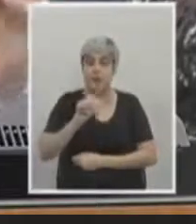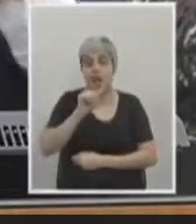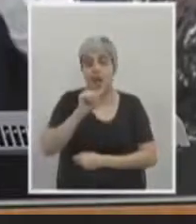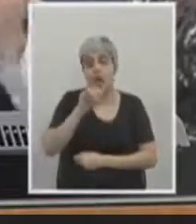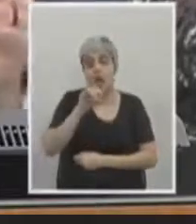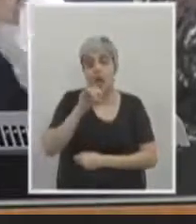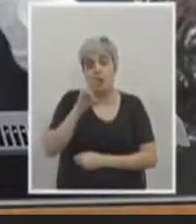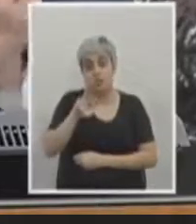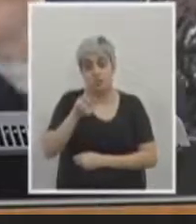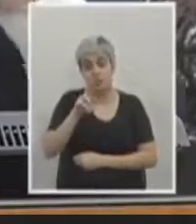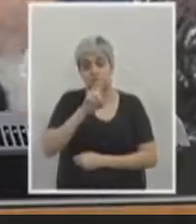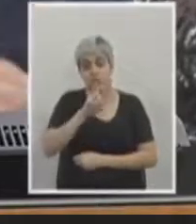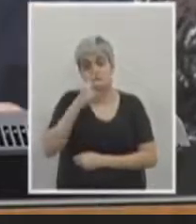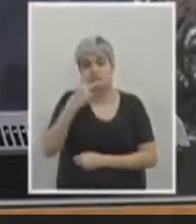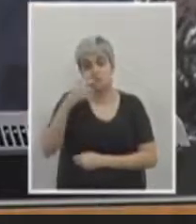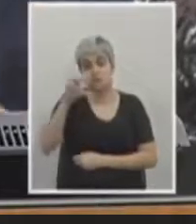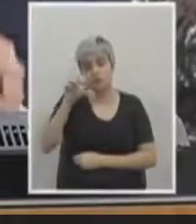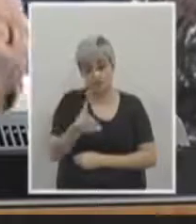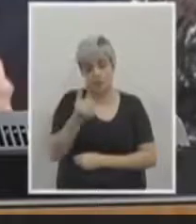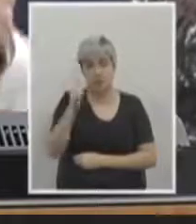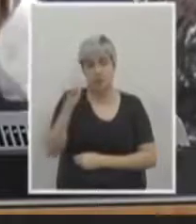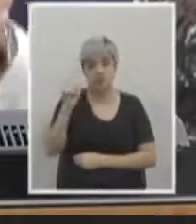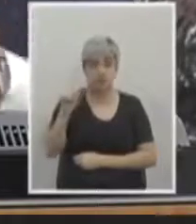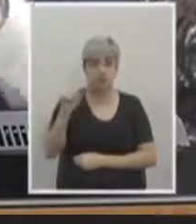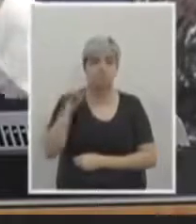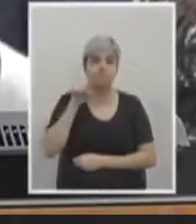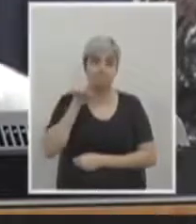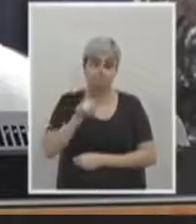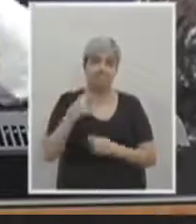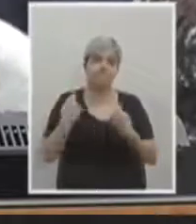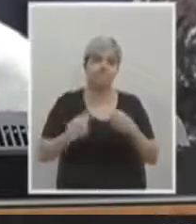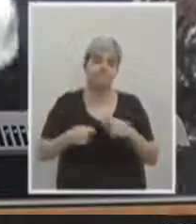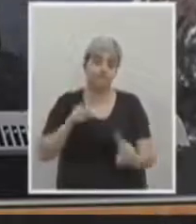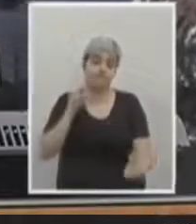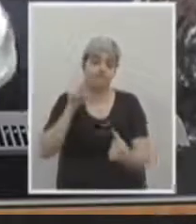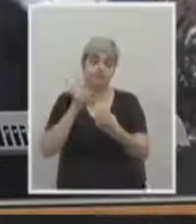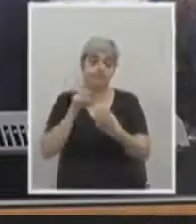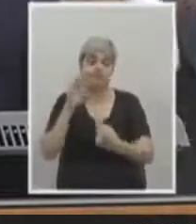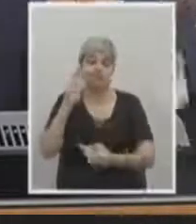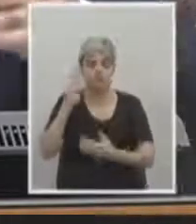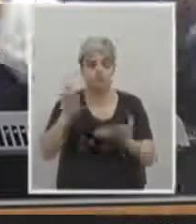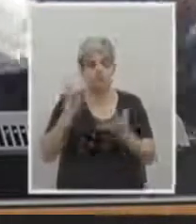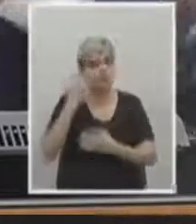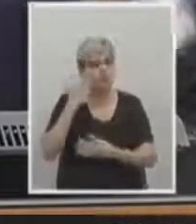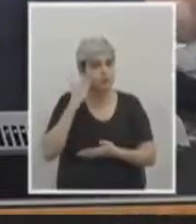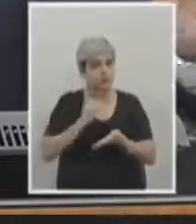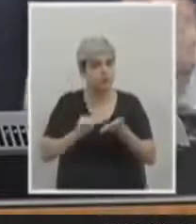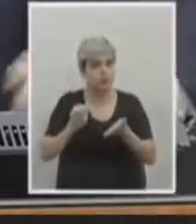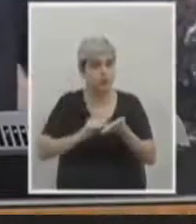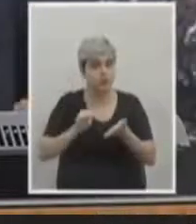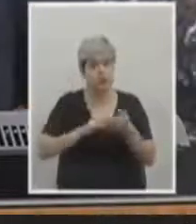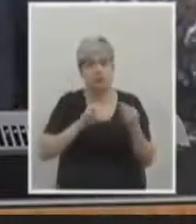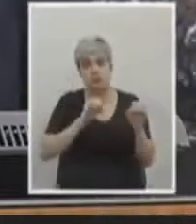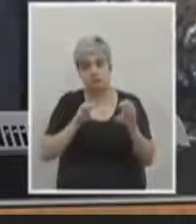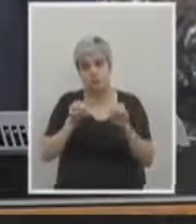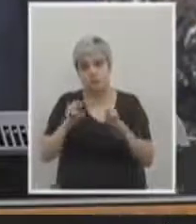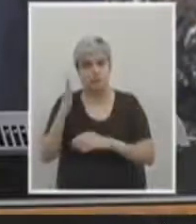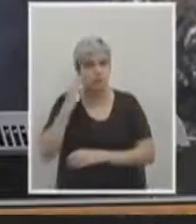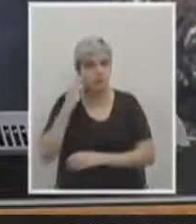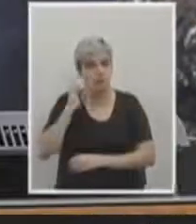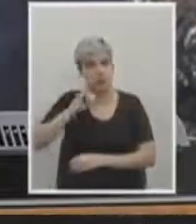5267, Supremo Tribunal Federal. E aí nós queremos saber da Secretaria de Estado de Educação, eu tenho certeza que a secretária Júlia já